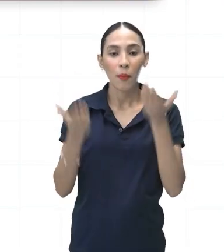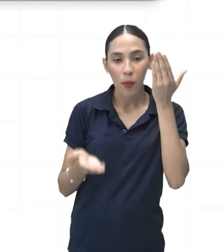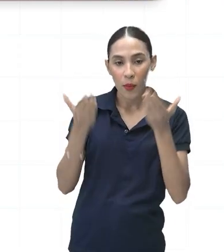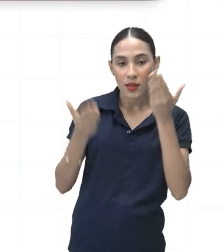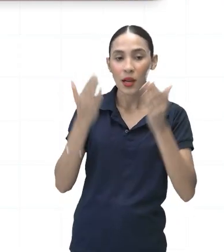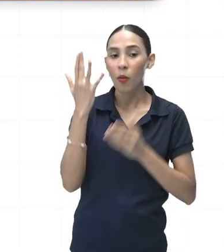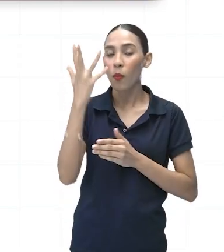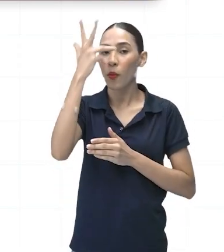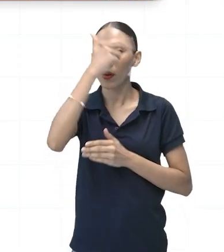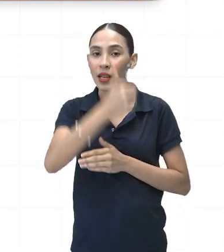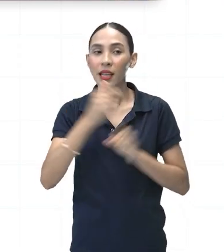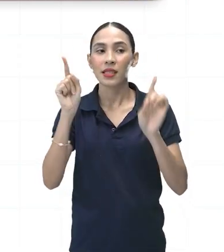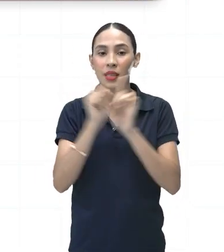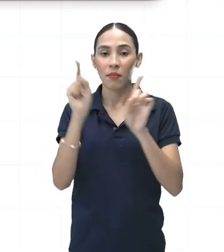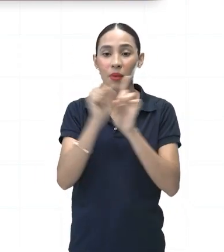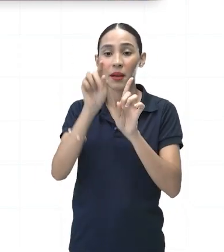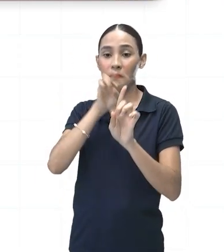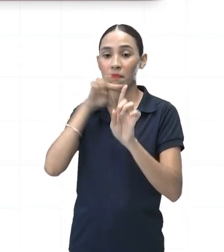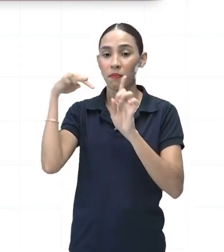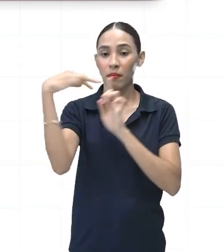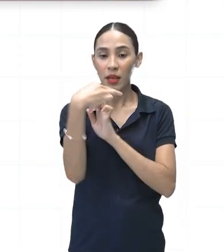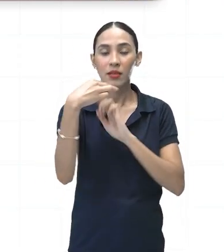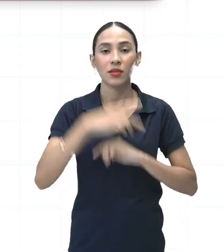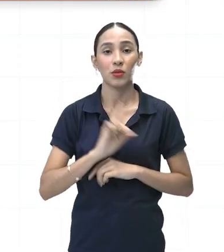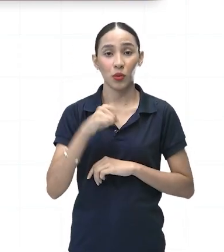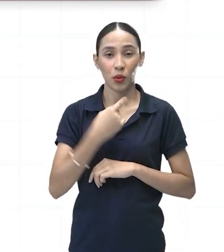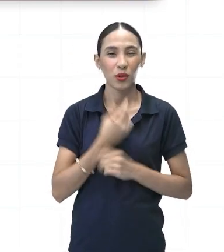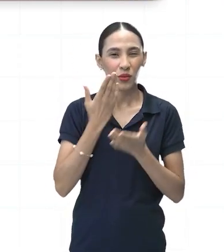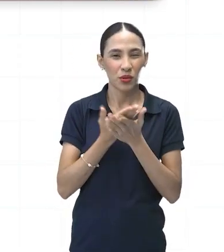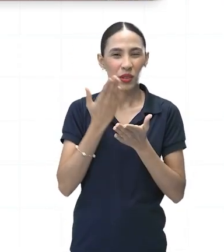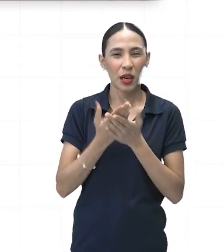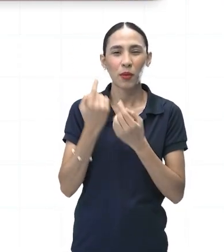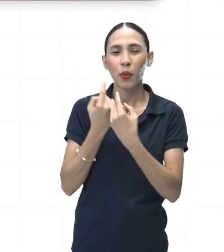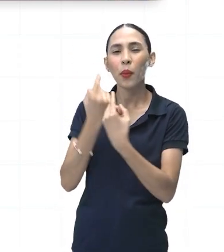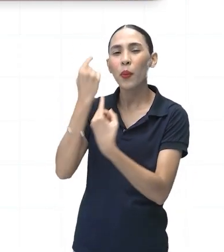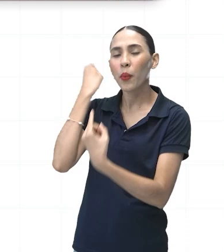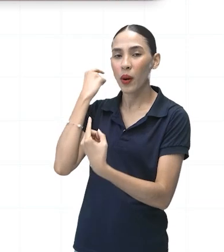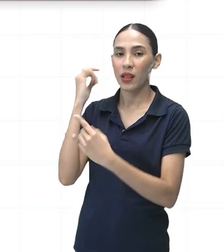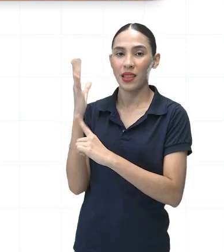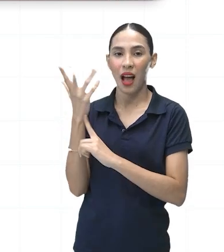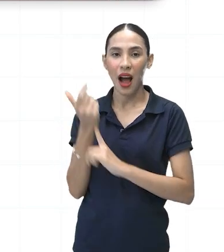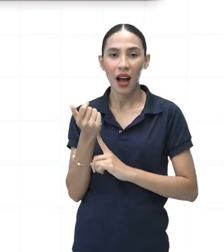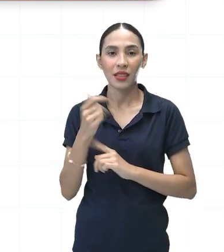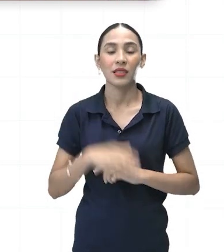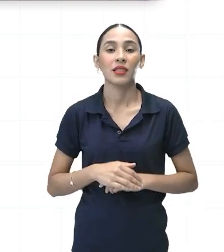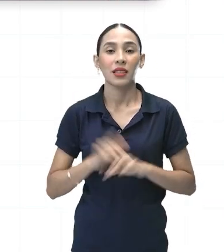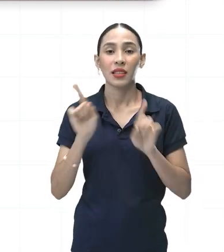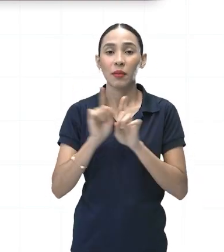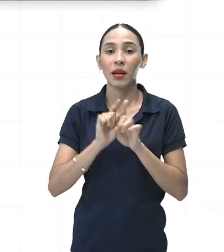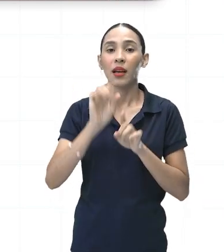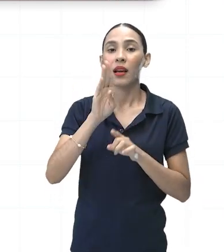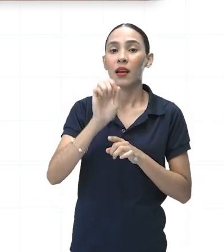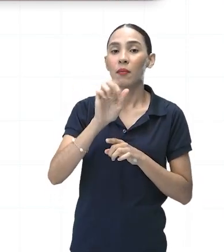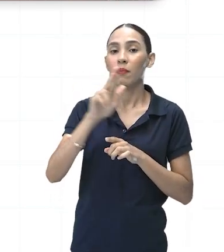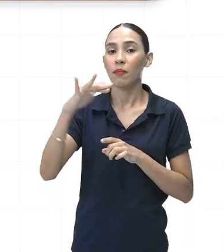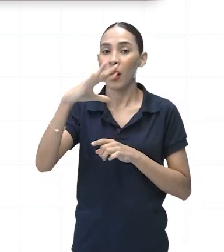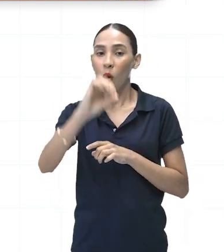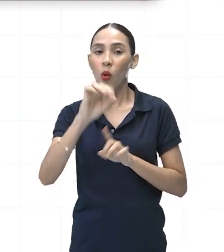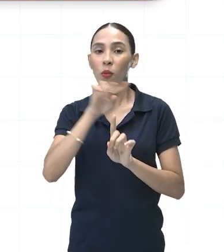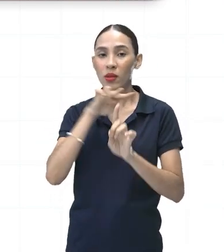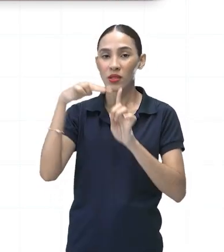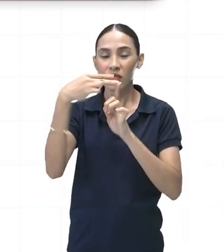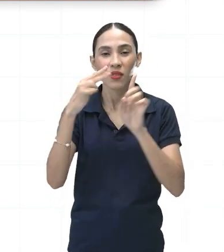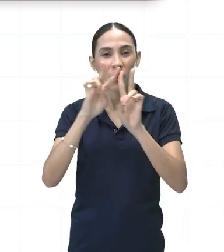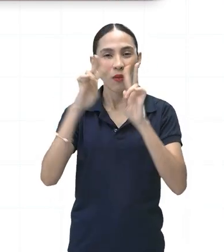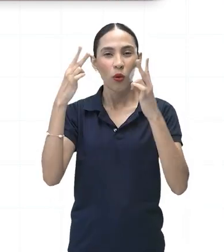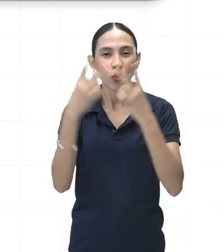proporção, beleza e perspectiva que nós víamos no Renascimento, certo? No Barroco, a perspectiva, o